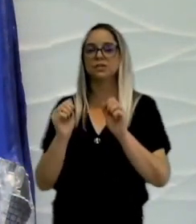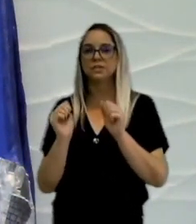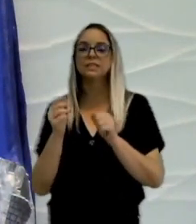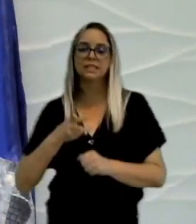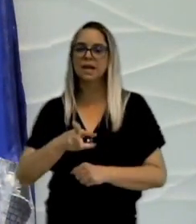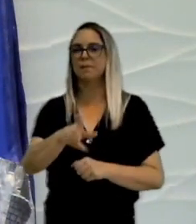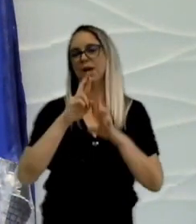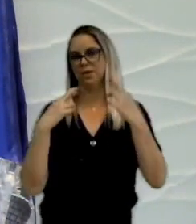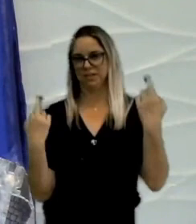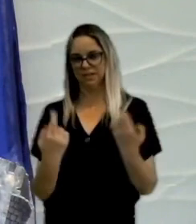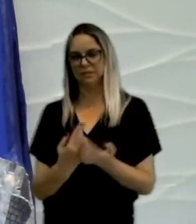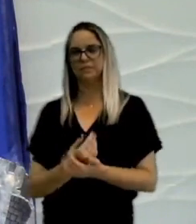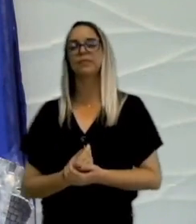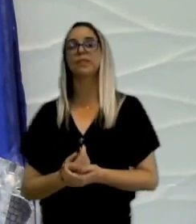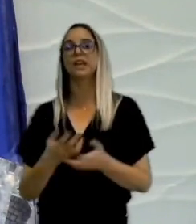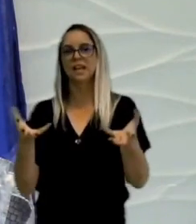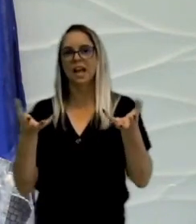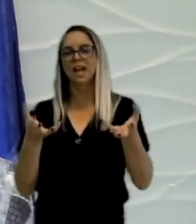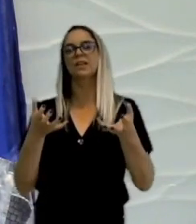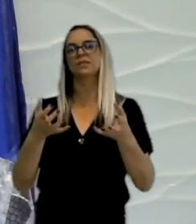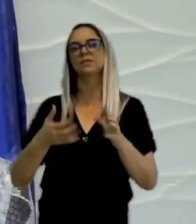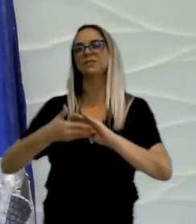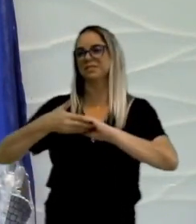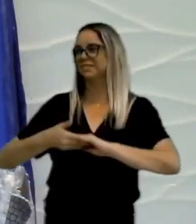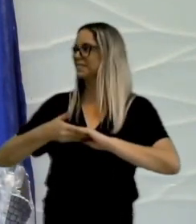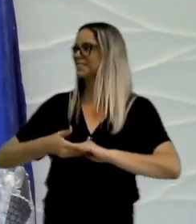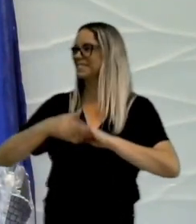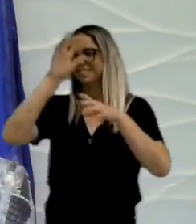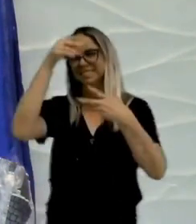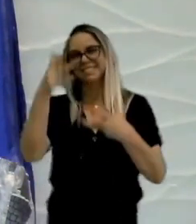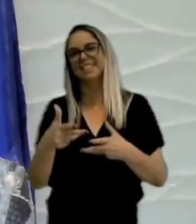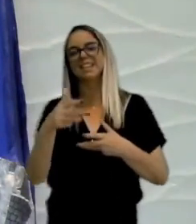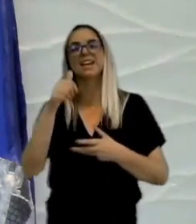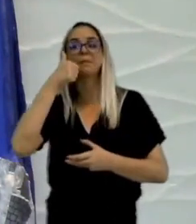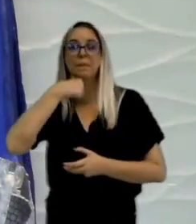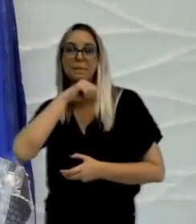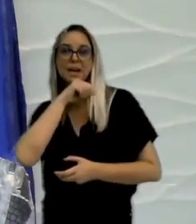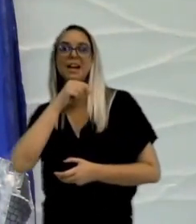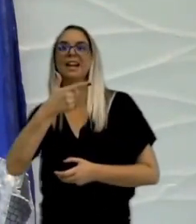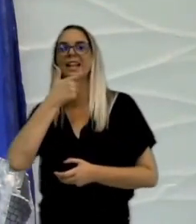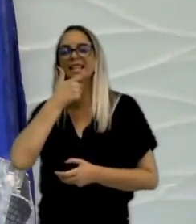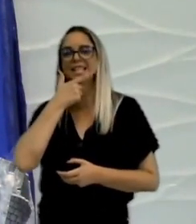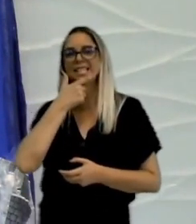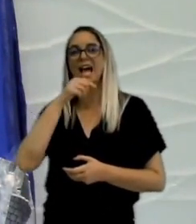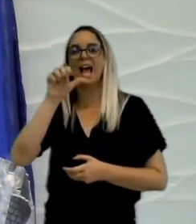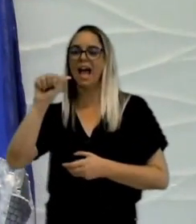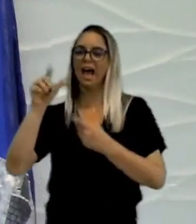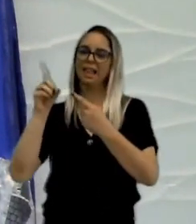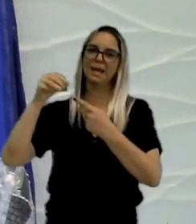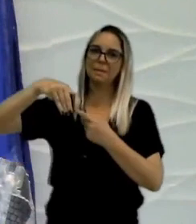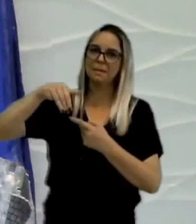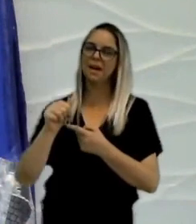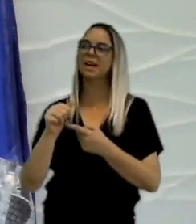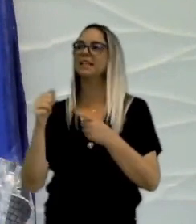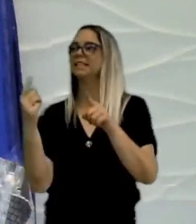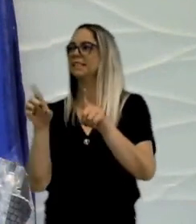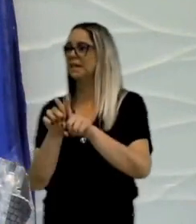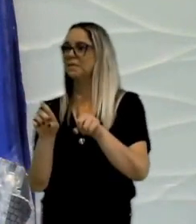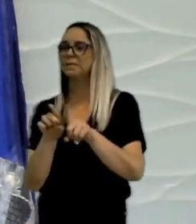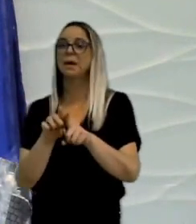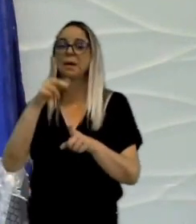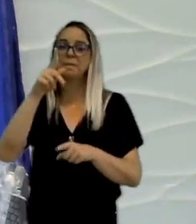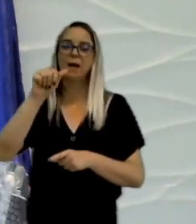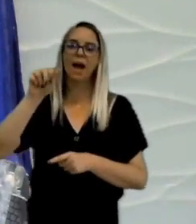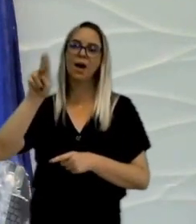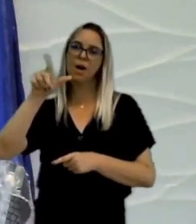ainda saudar Dona Adma, a mãe de Ana Letícia, que sempre acompanha as sessões desta casa. Saudar também